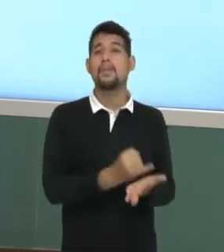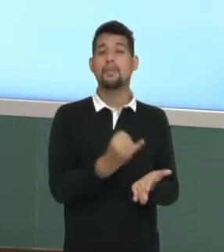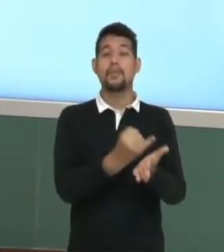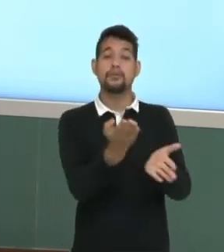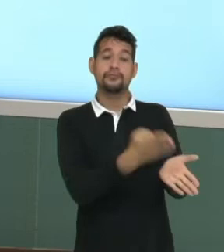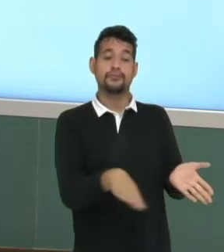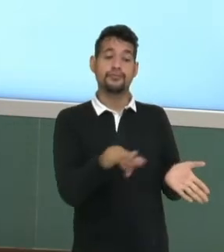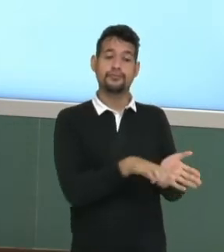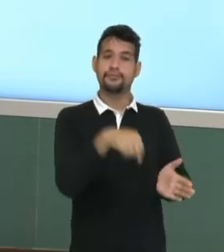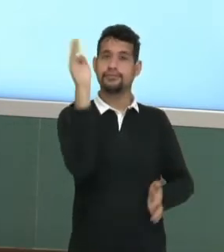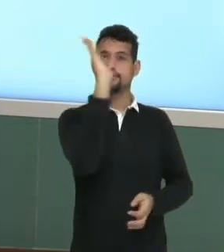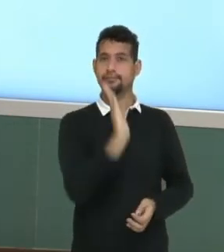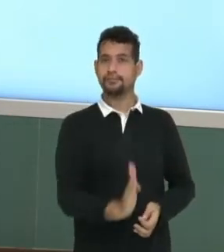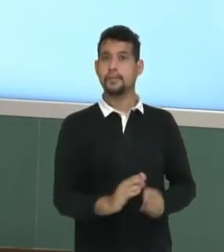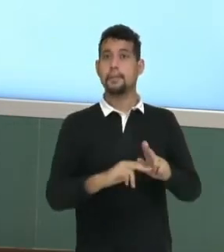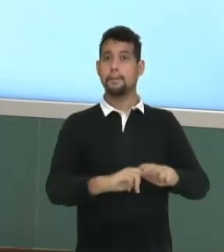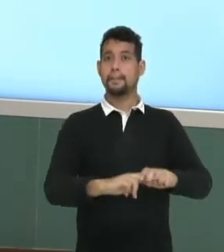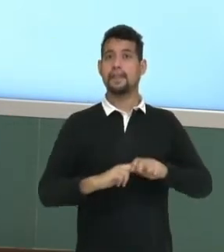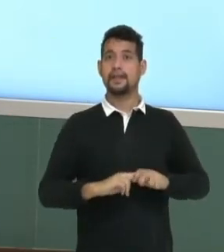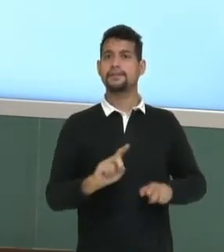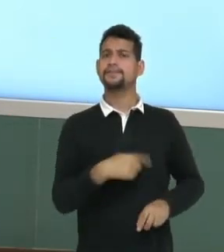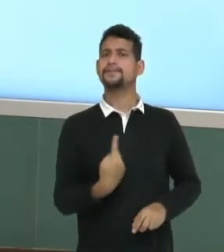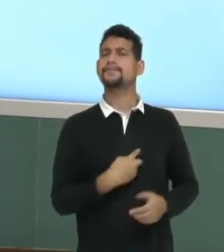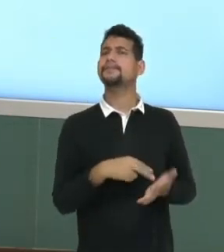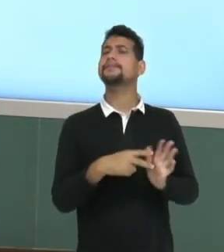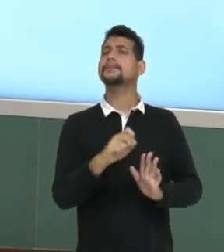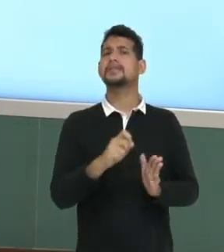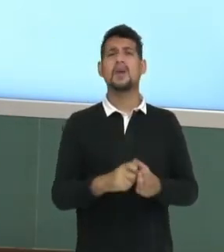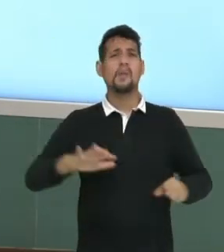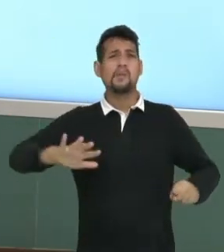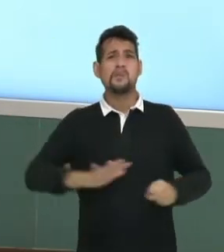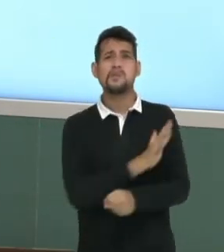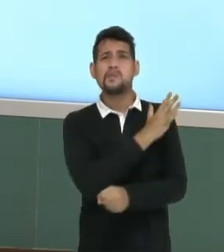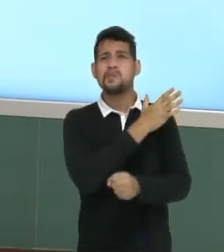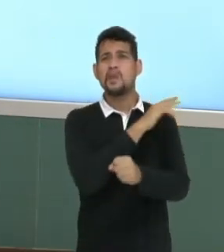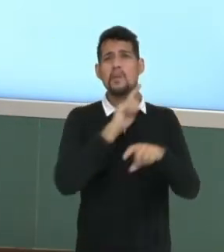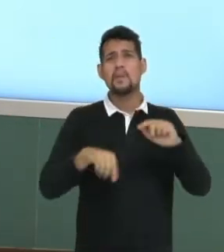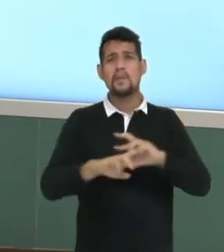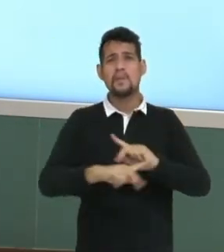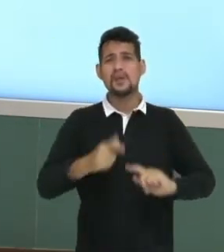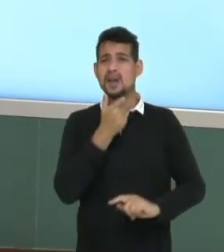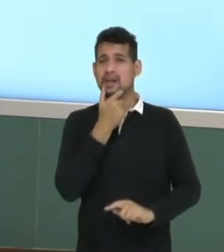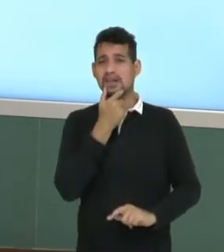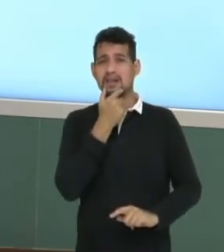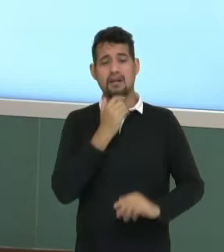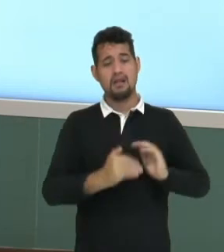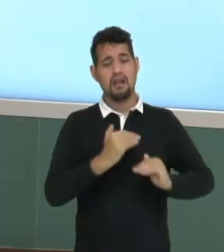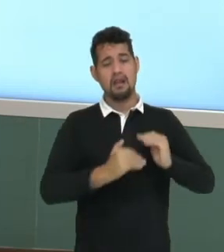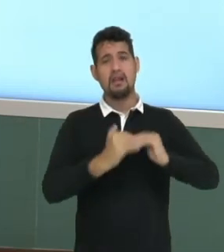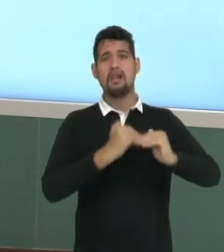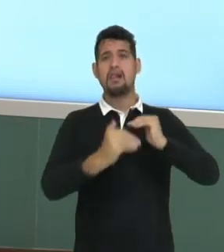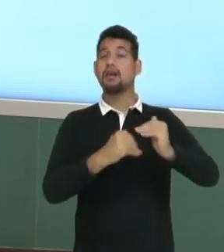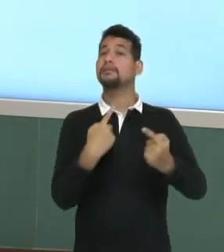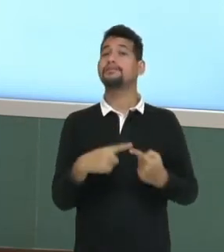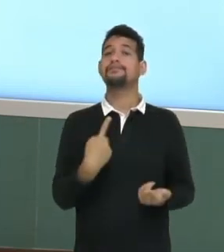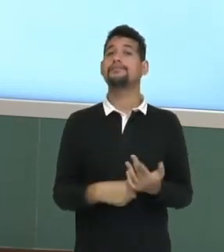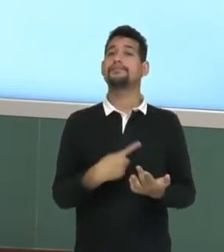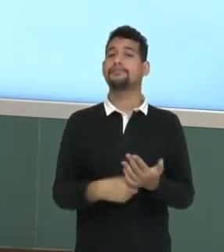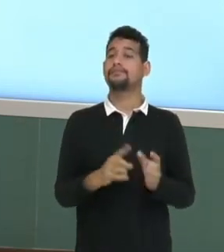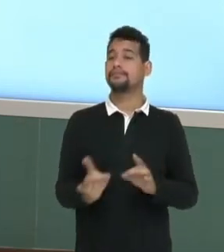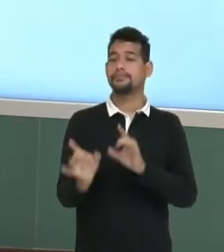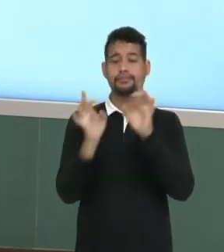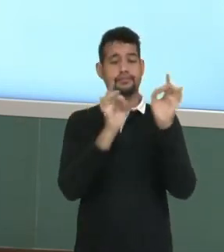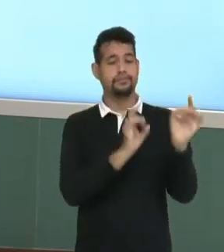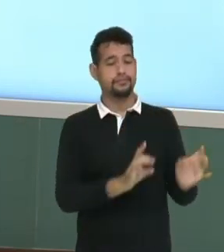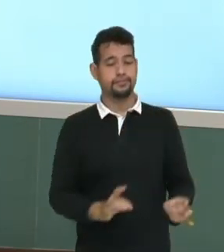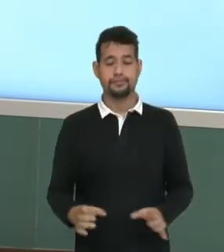chegar aqui no Brasil. Por isso que nós vamos ser inundados com produtos ingleses a partir aí desse Tratado de Comércio e